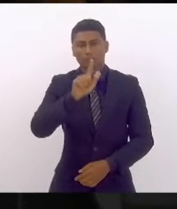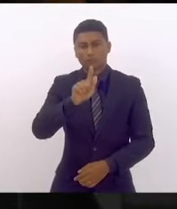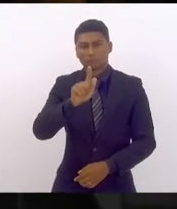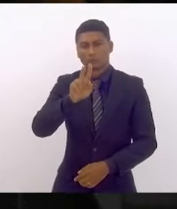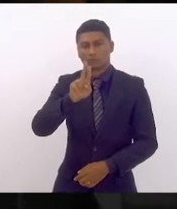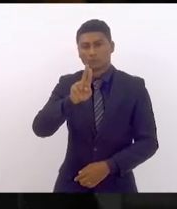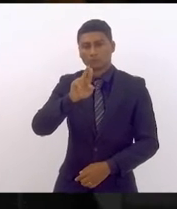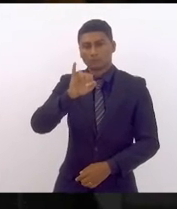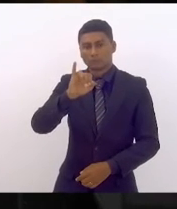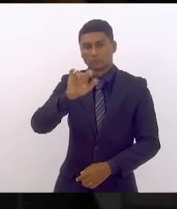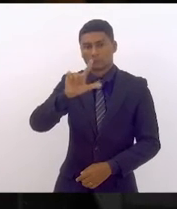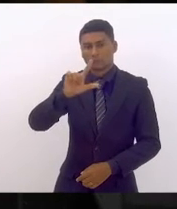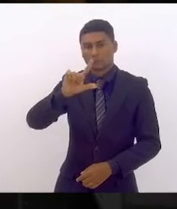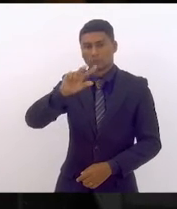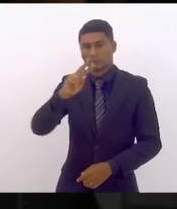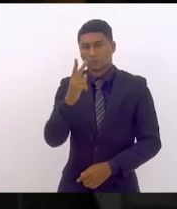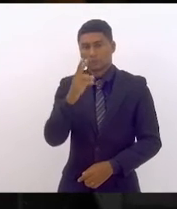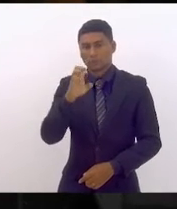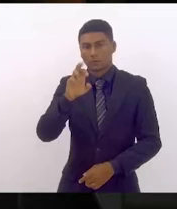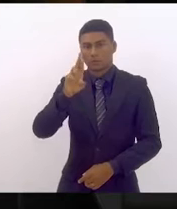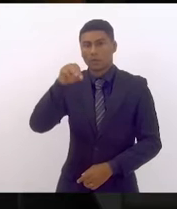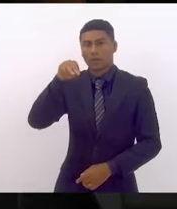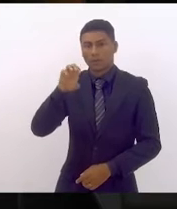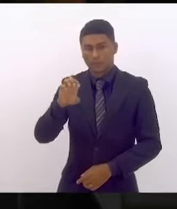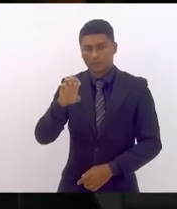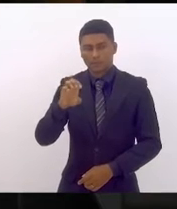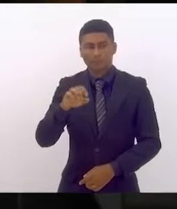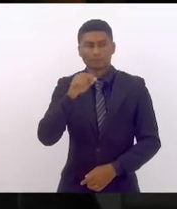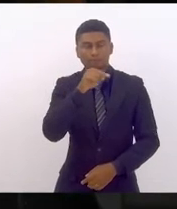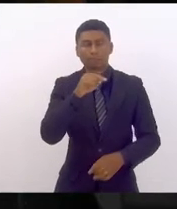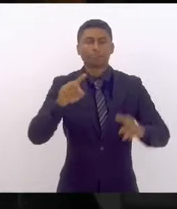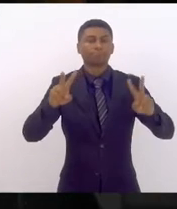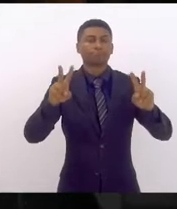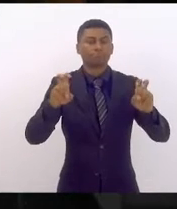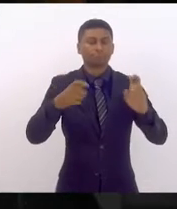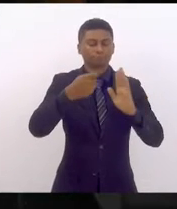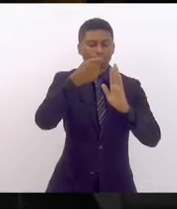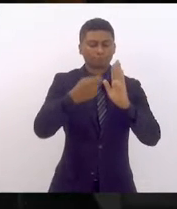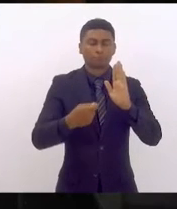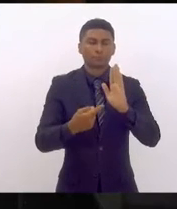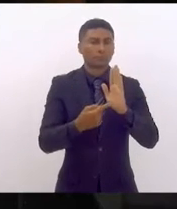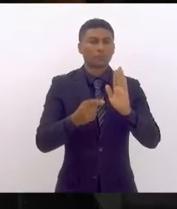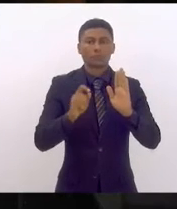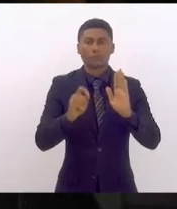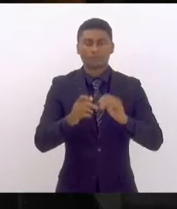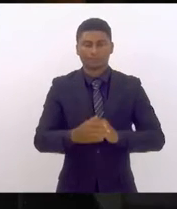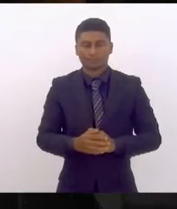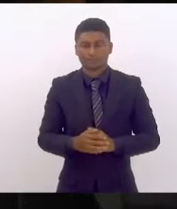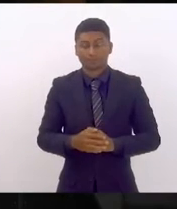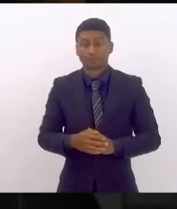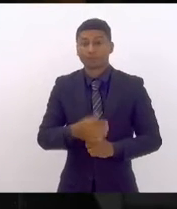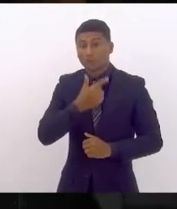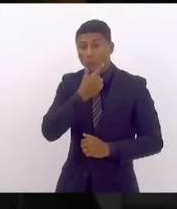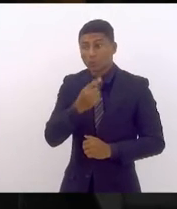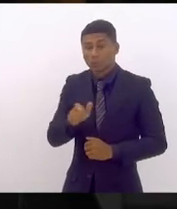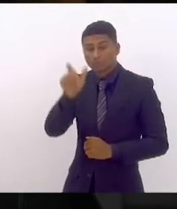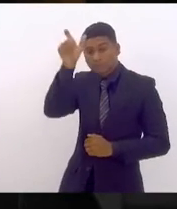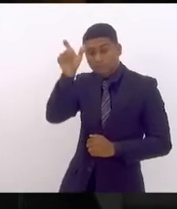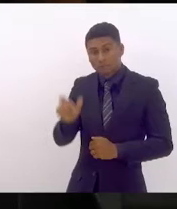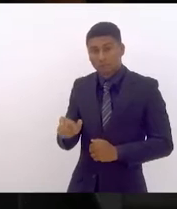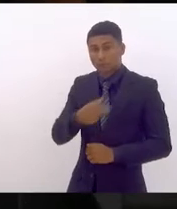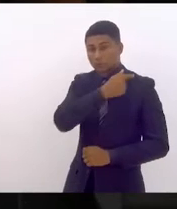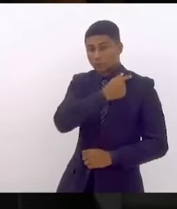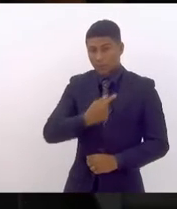estampa a seguinte Manchete estufa ontem Cláudio Castro é